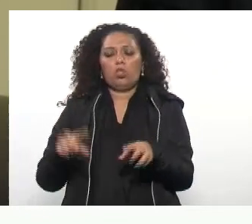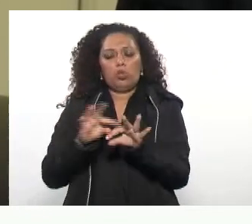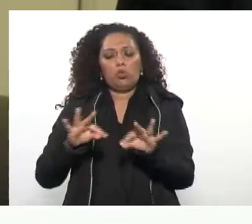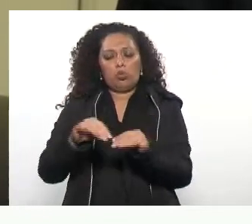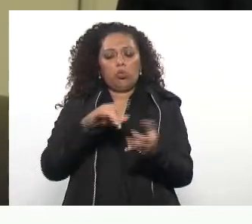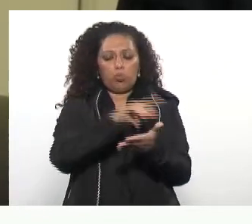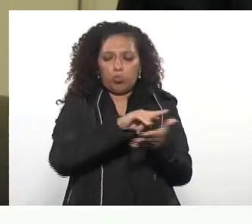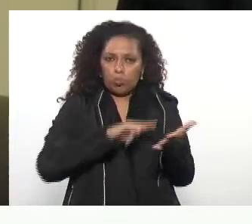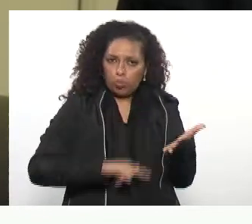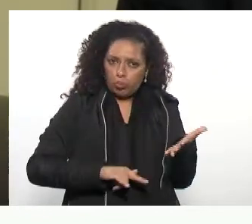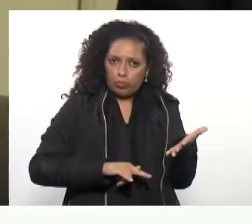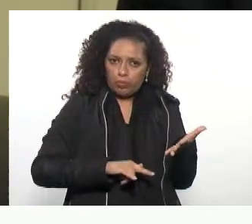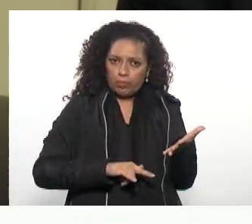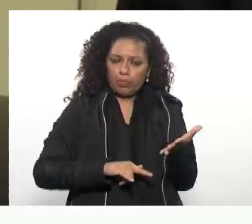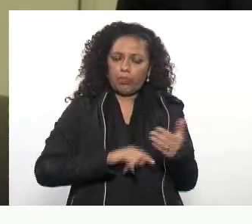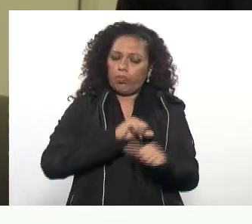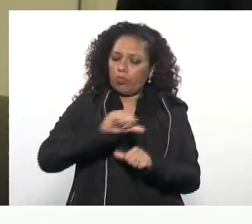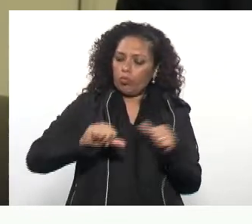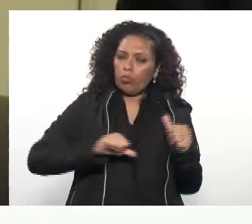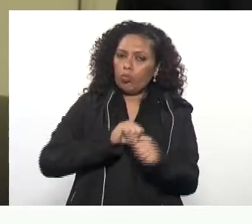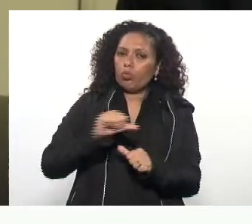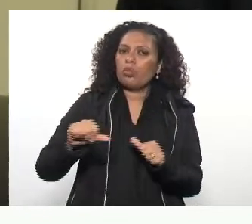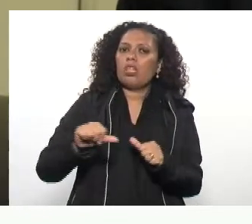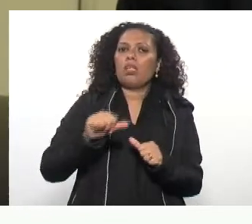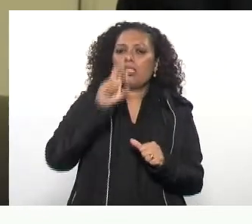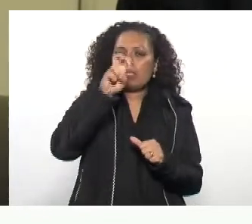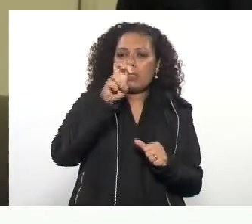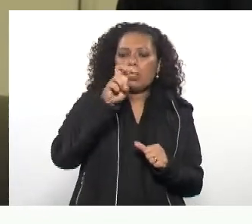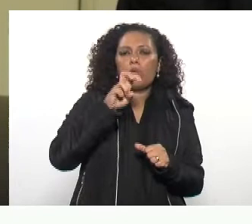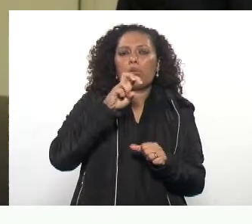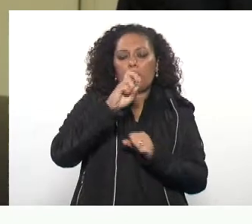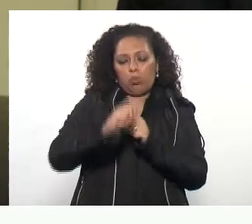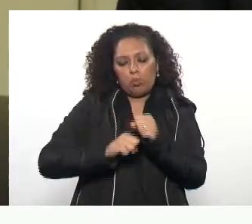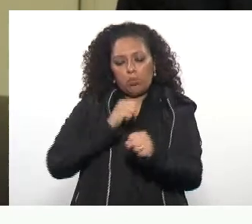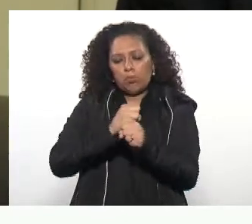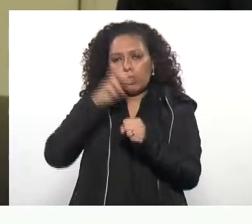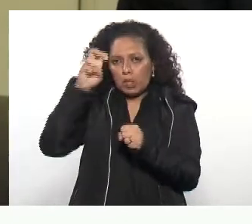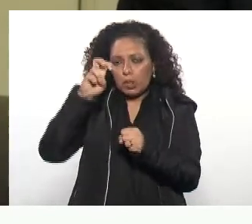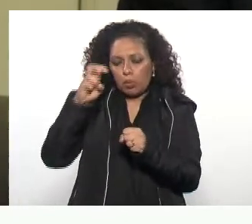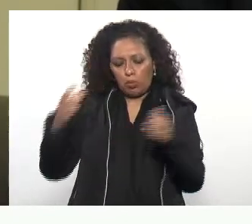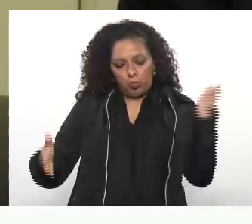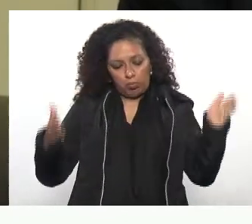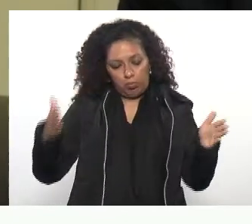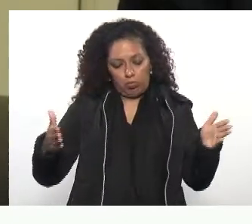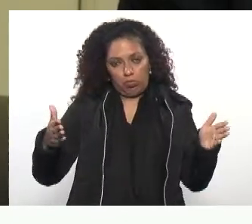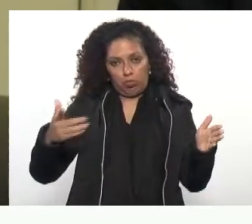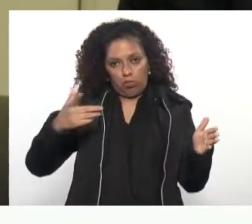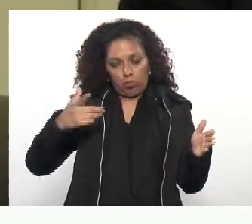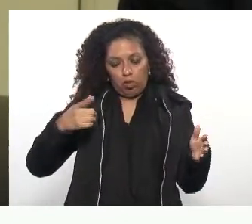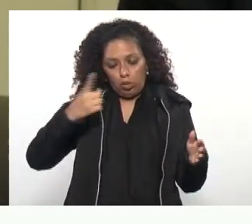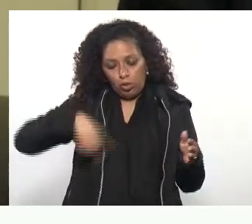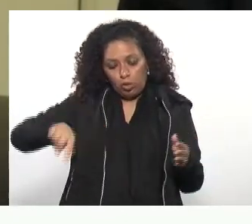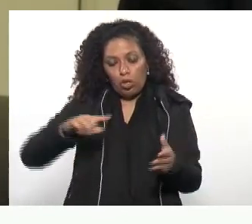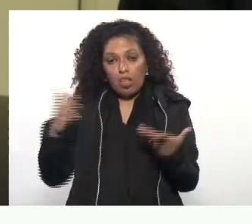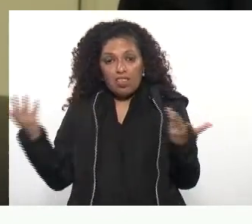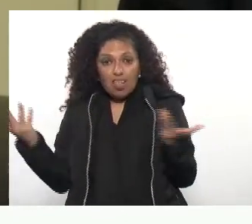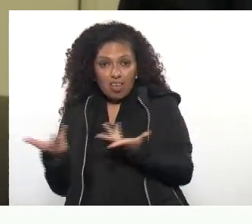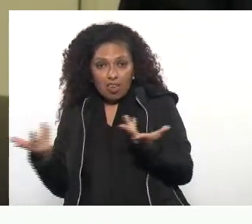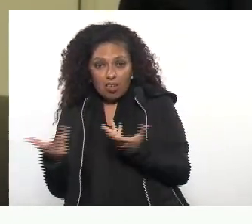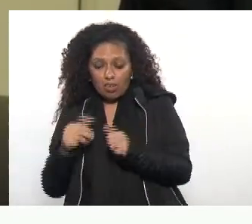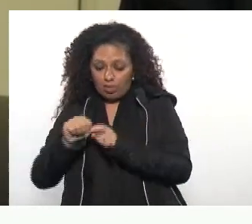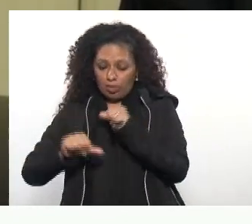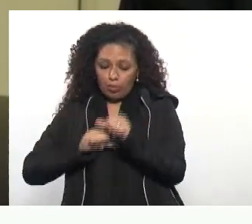contratos prevêem essa revisão de 5 em 5 anos. Nós estamos exatamente no andamento da revisão tarifária